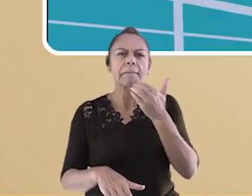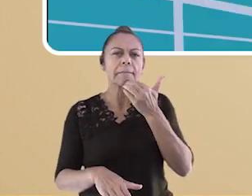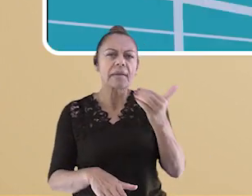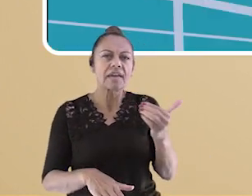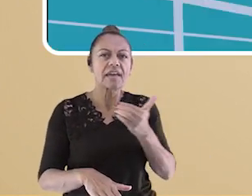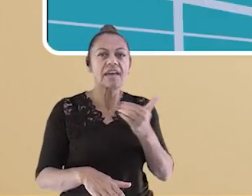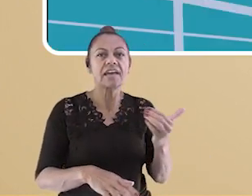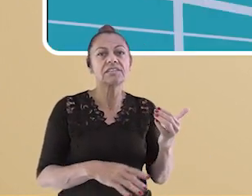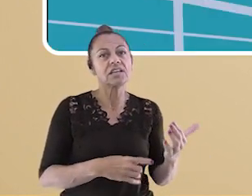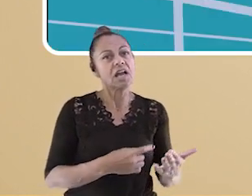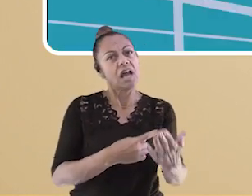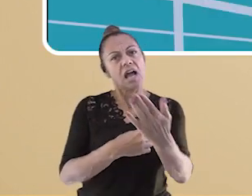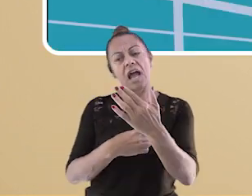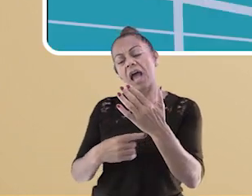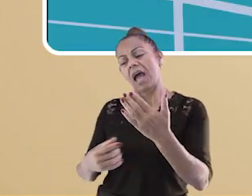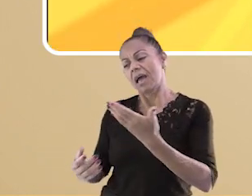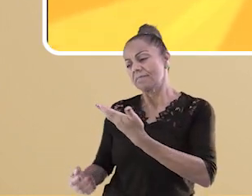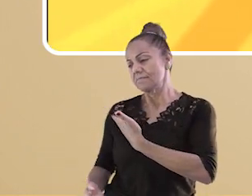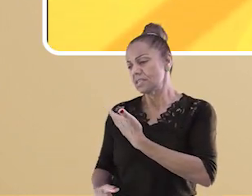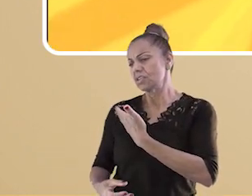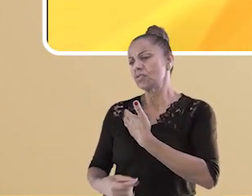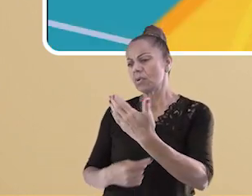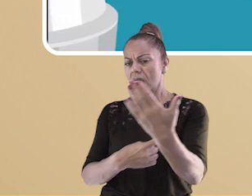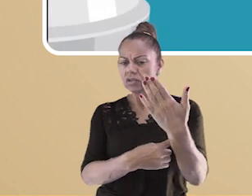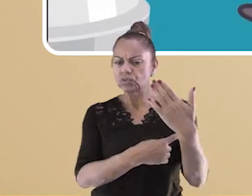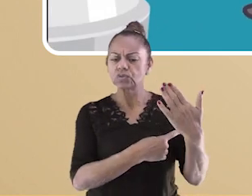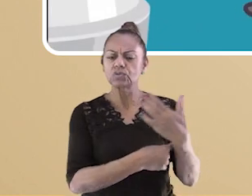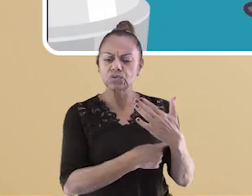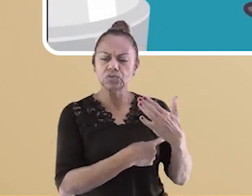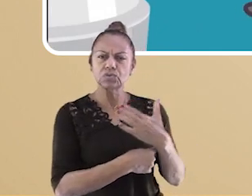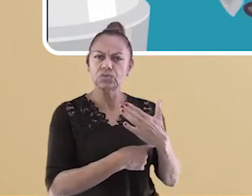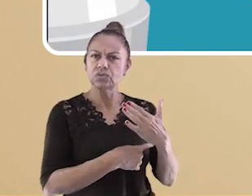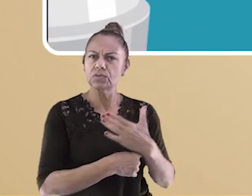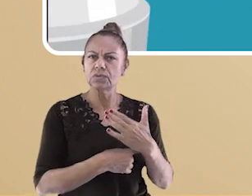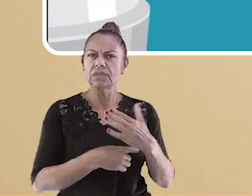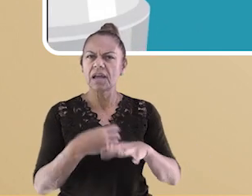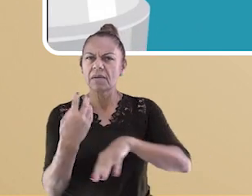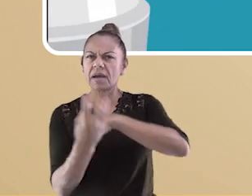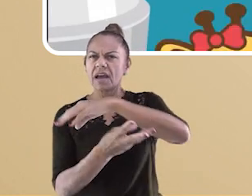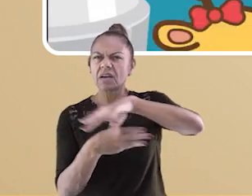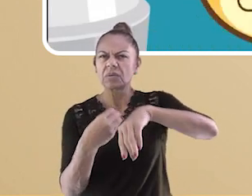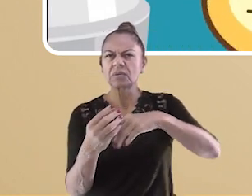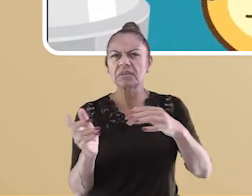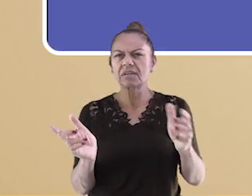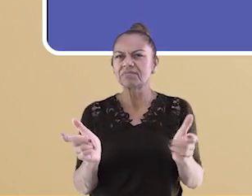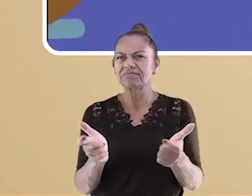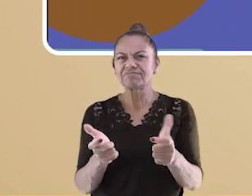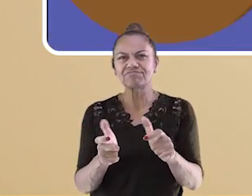ajuda pros seus amiguinhos que a bagunça fica bem menor.